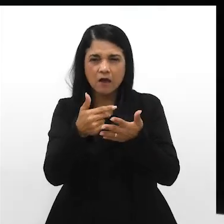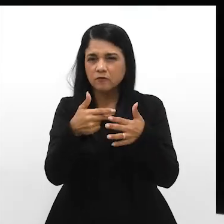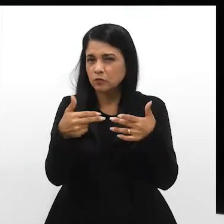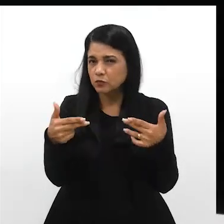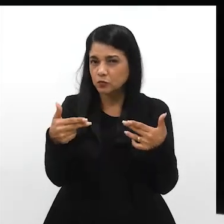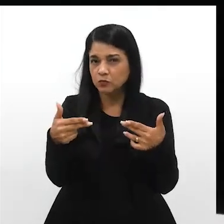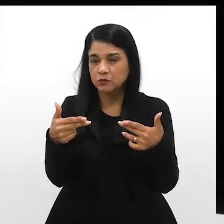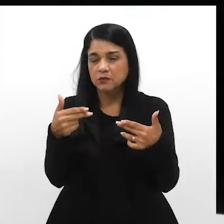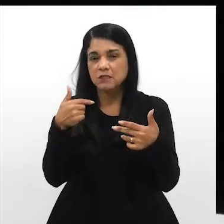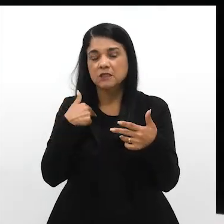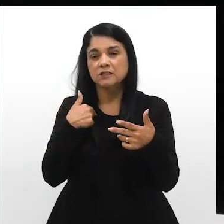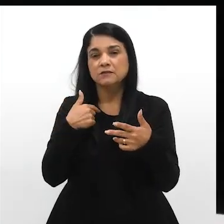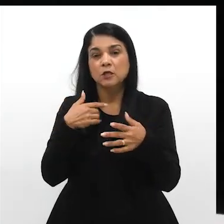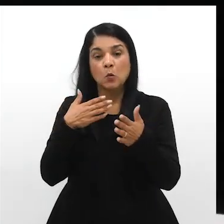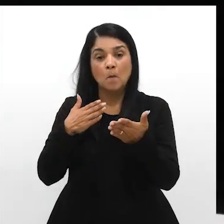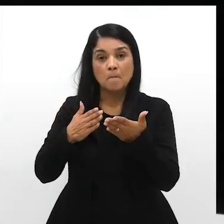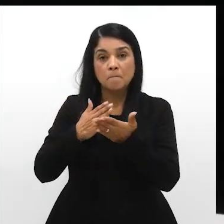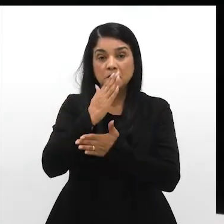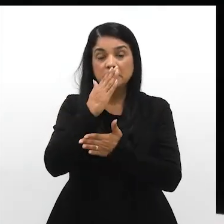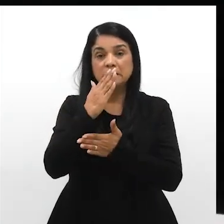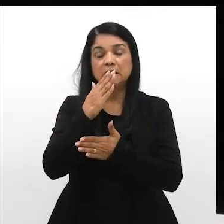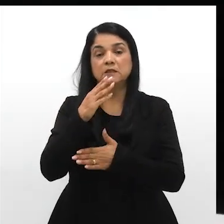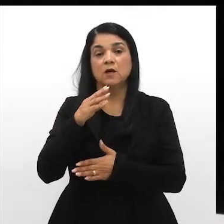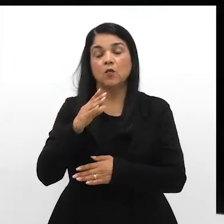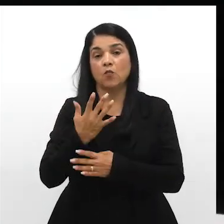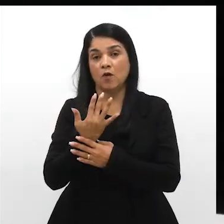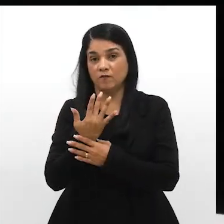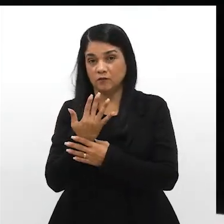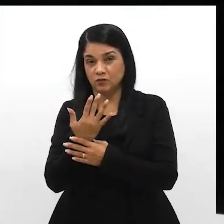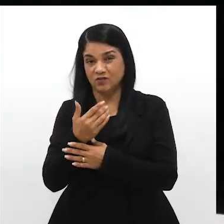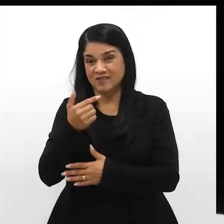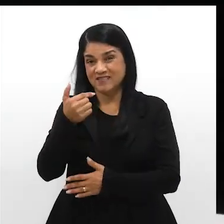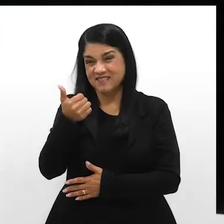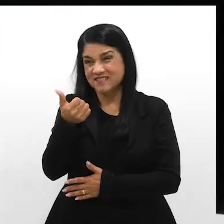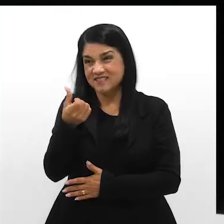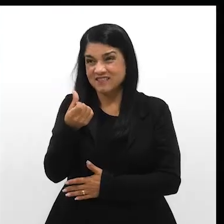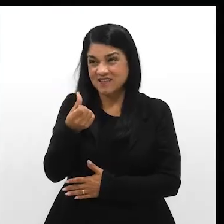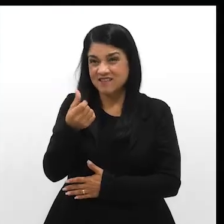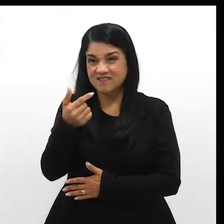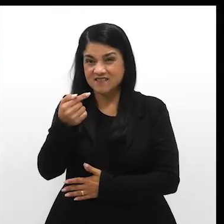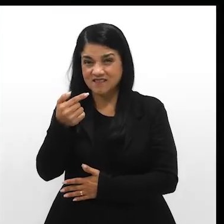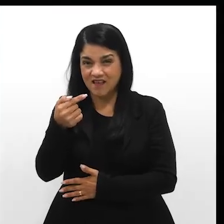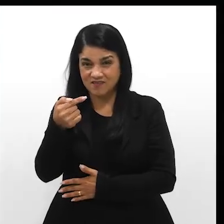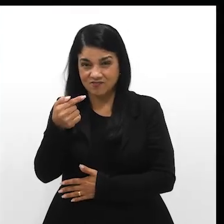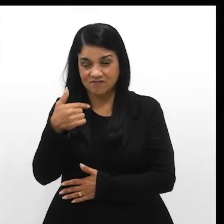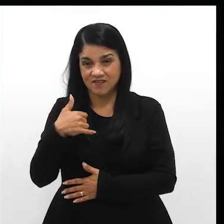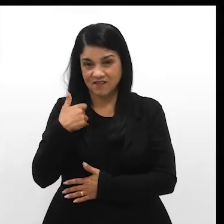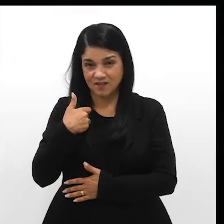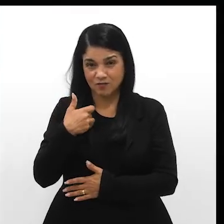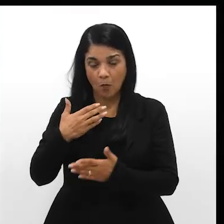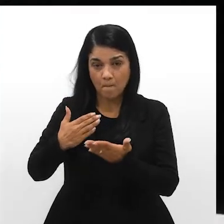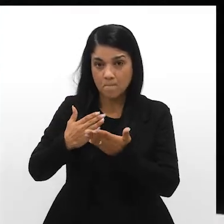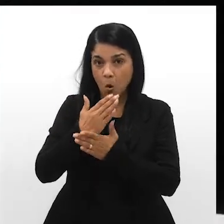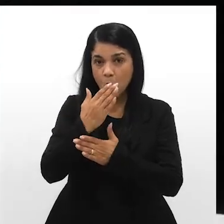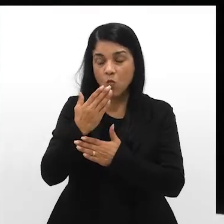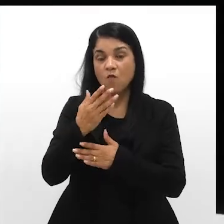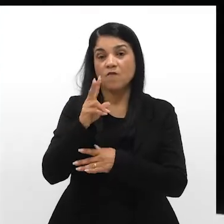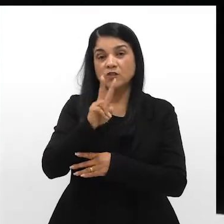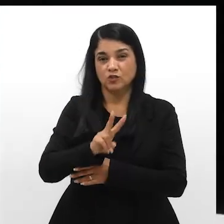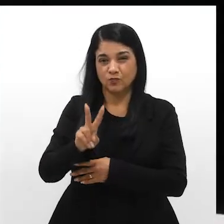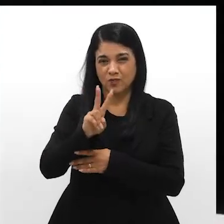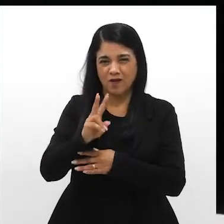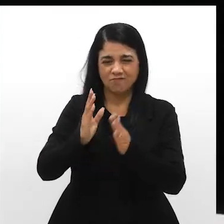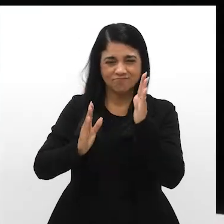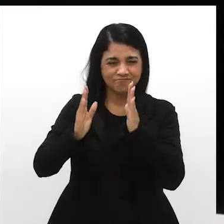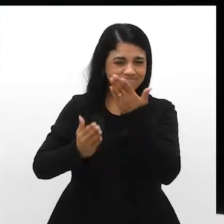desenhava alguma coisa. Eu passei muito cedo para o FRJ, com 17 anos, Uhum. 16 para 17, né? Porque eram